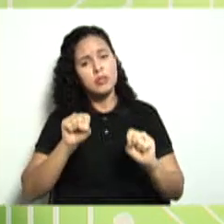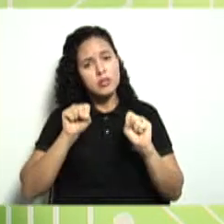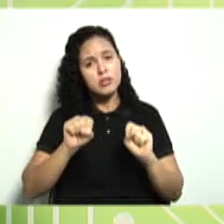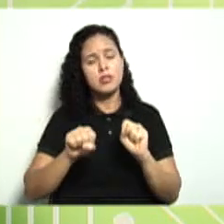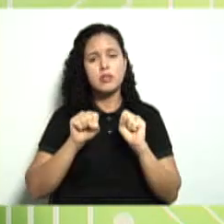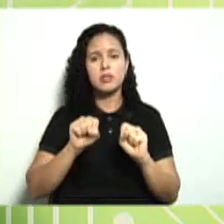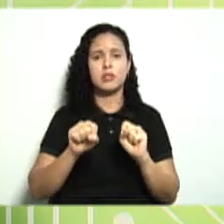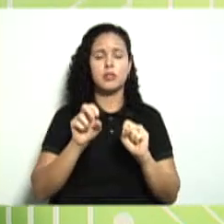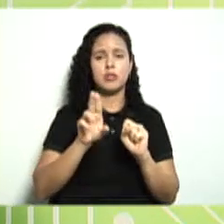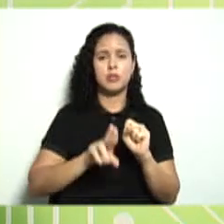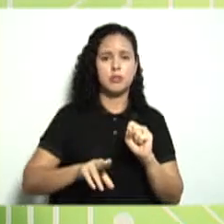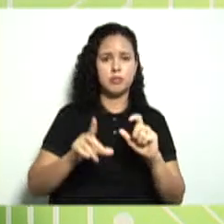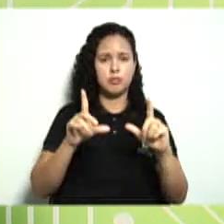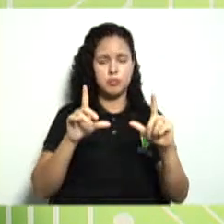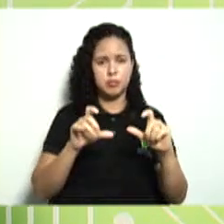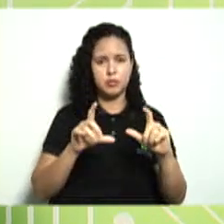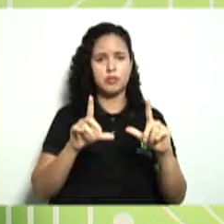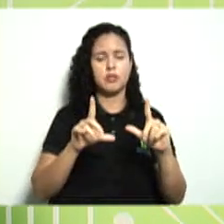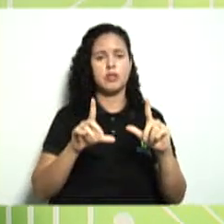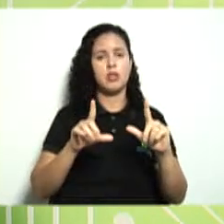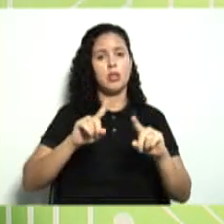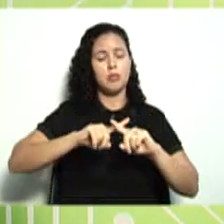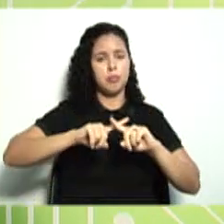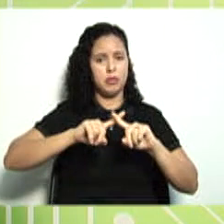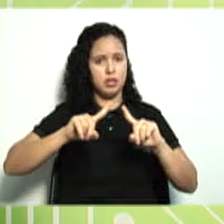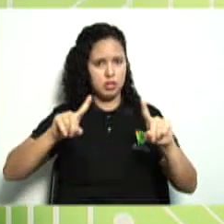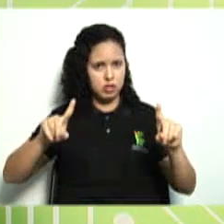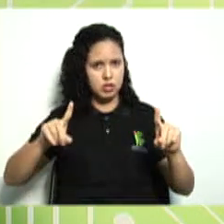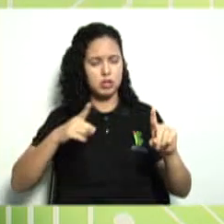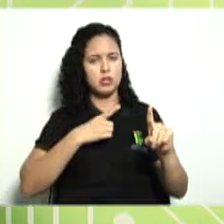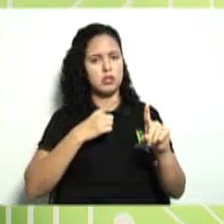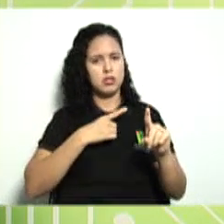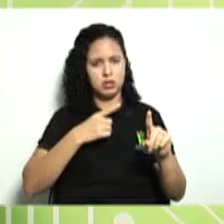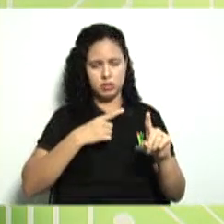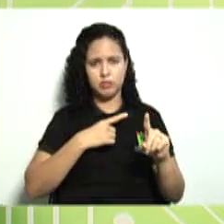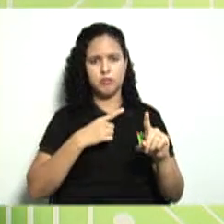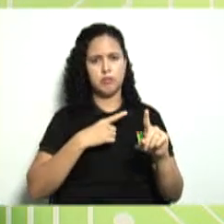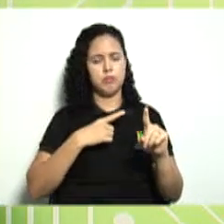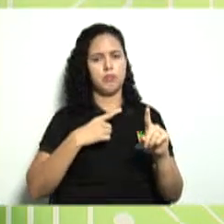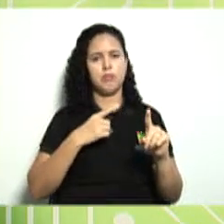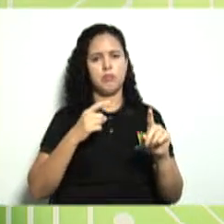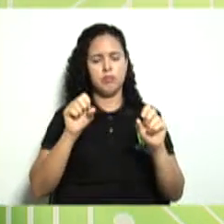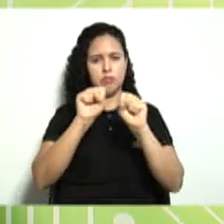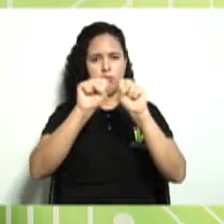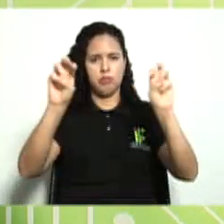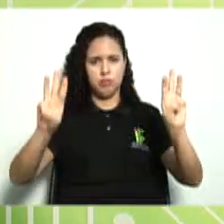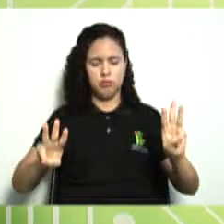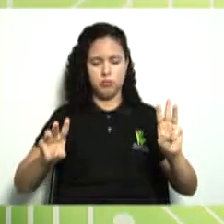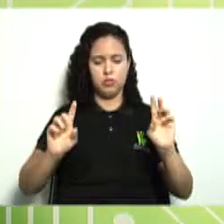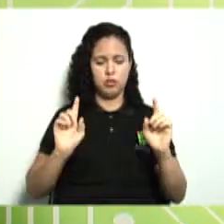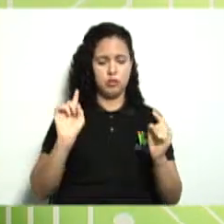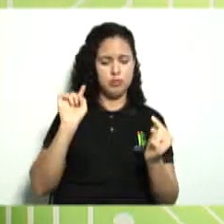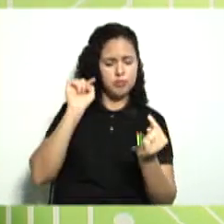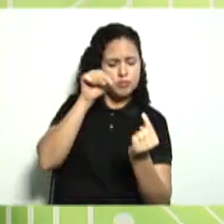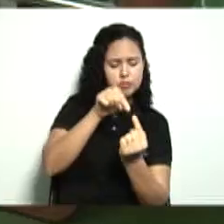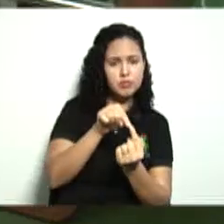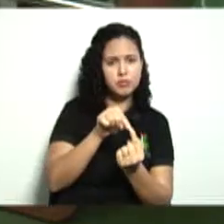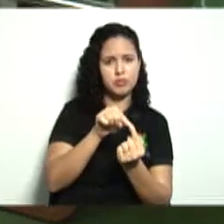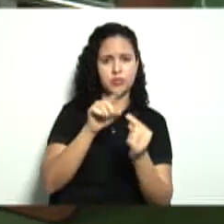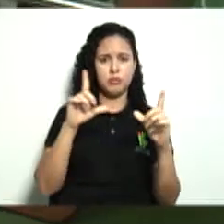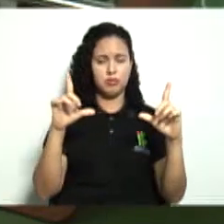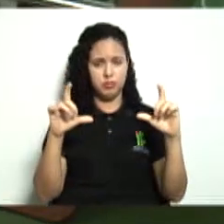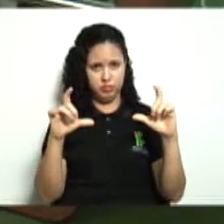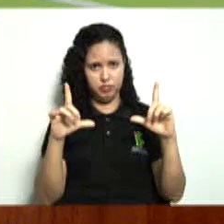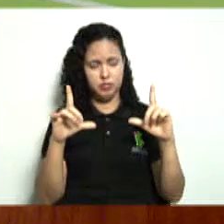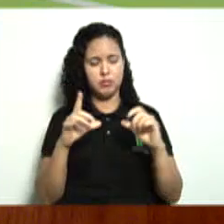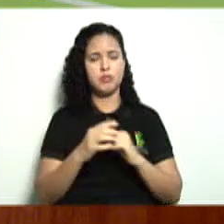algum recurso com a imagem, mas ele não é um software específico para isso, ok? Não é o apropriado, né? Não é o apropriado. Eu já vou